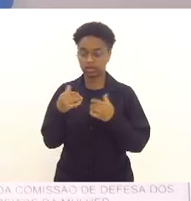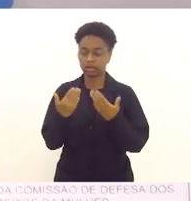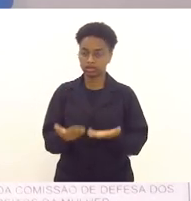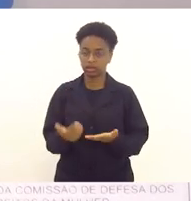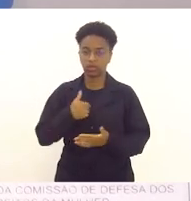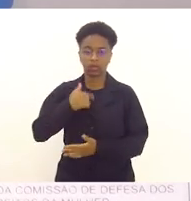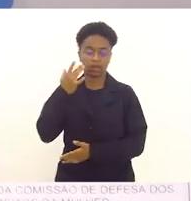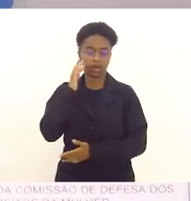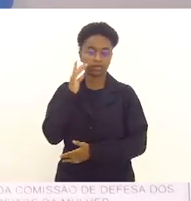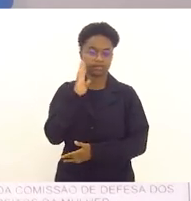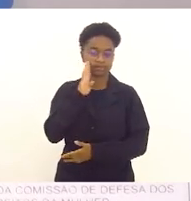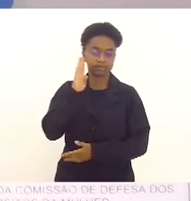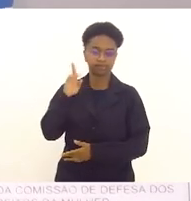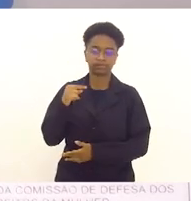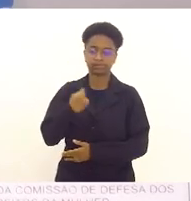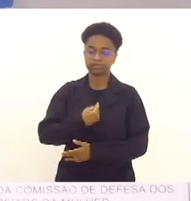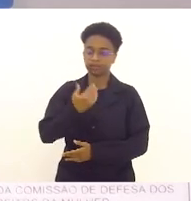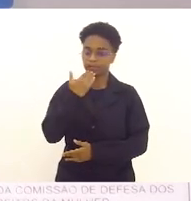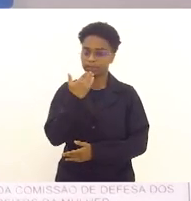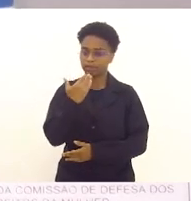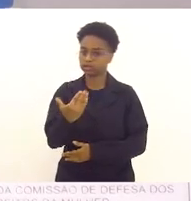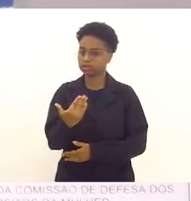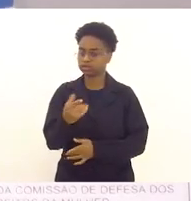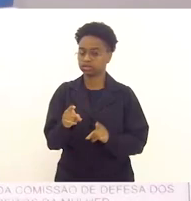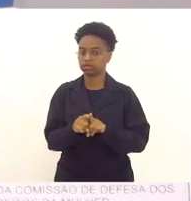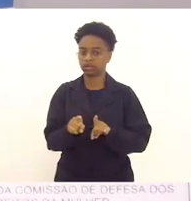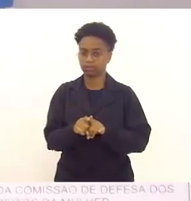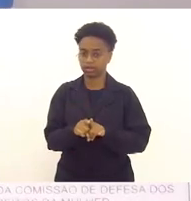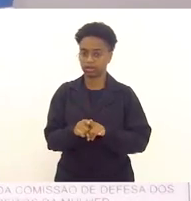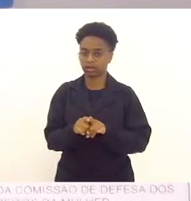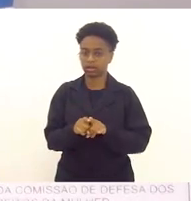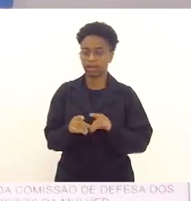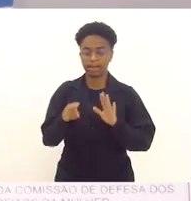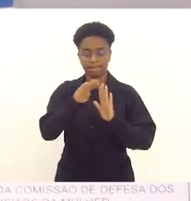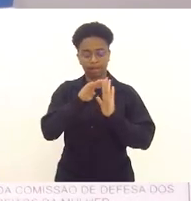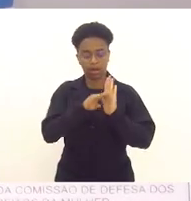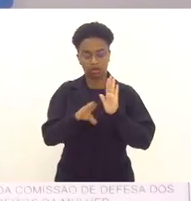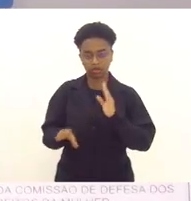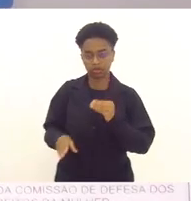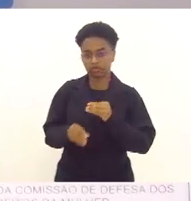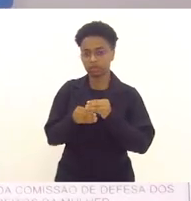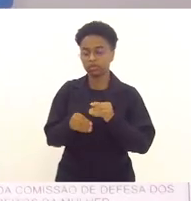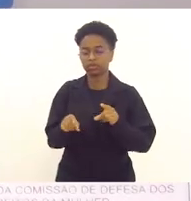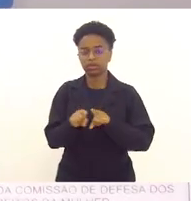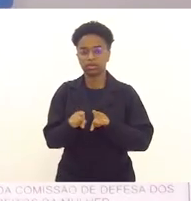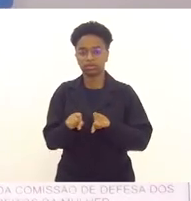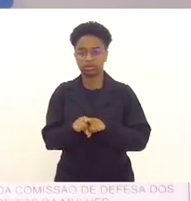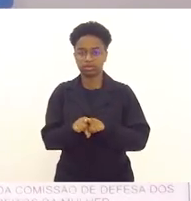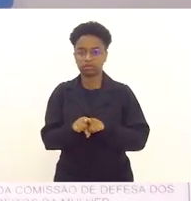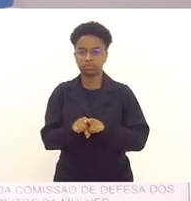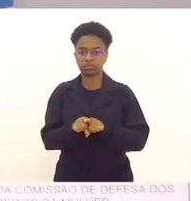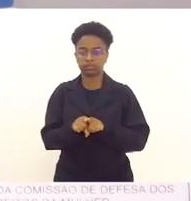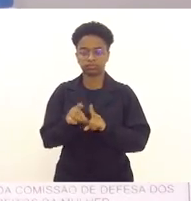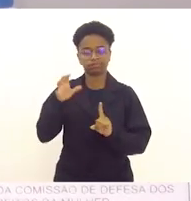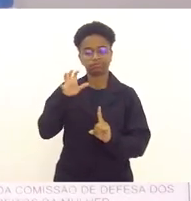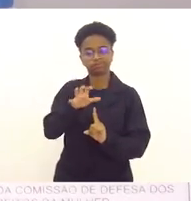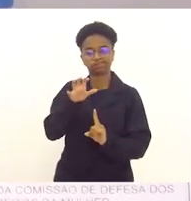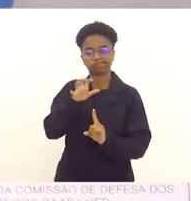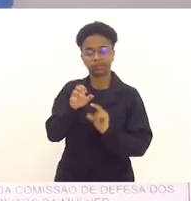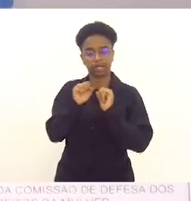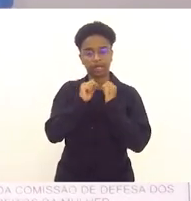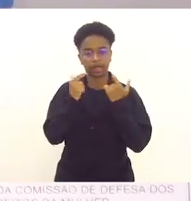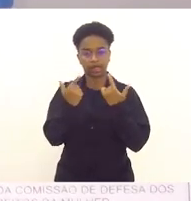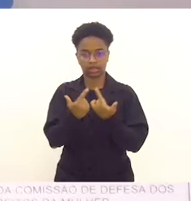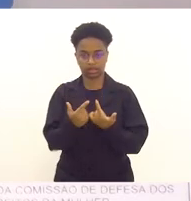é Central A gente pedir Inclusive a inclusão de pauta e fazer uma uma pressão sobre Assembleia